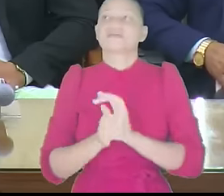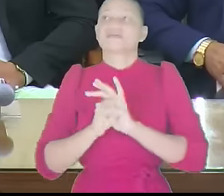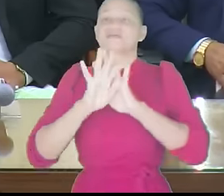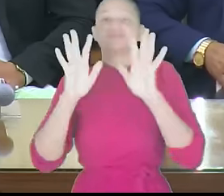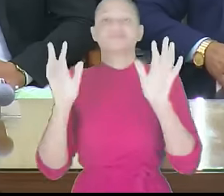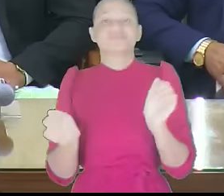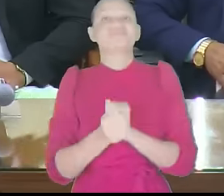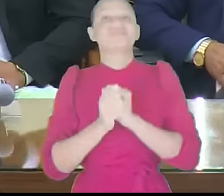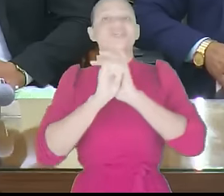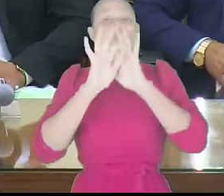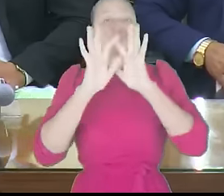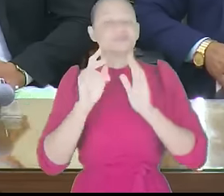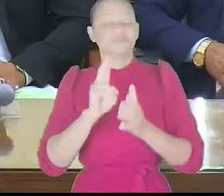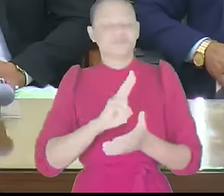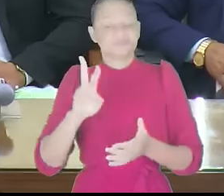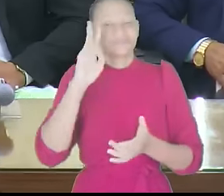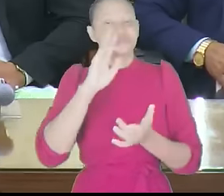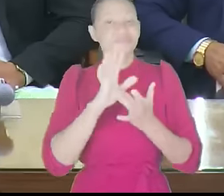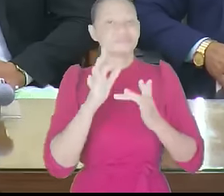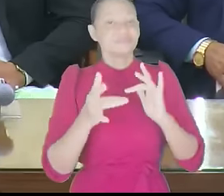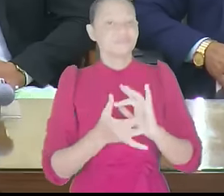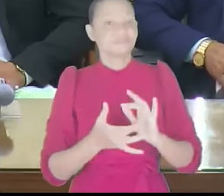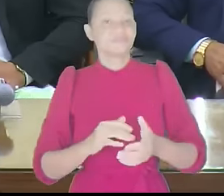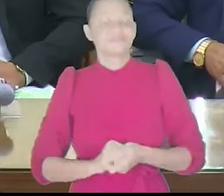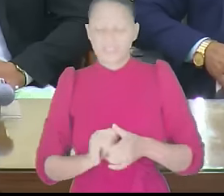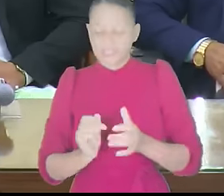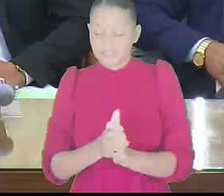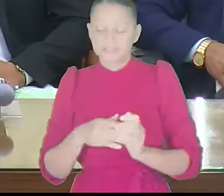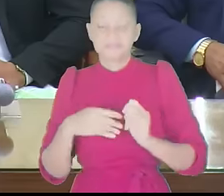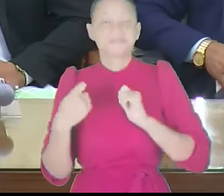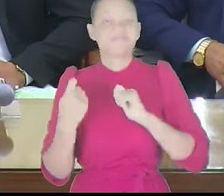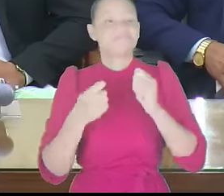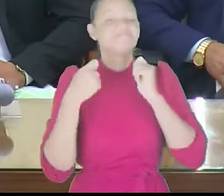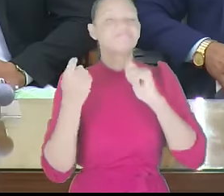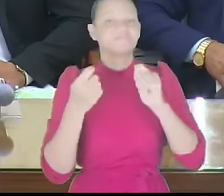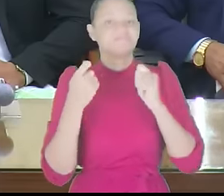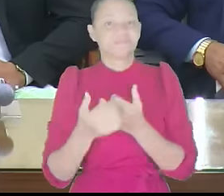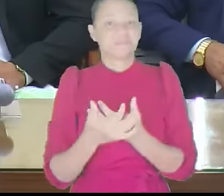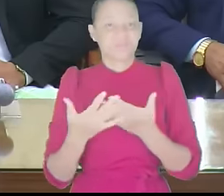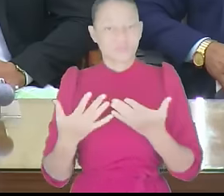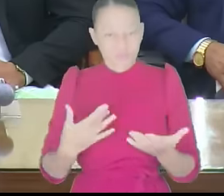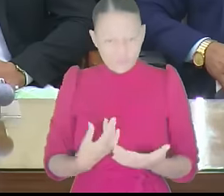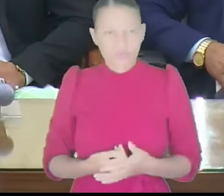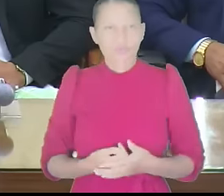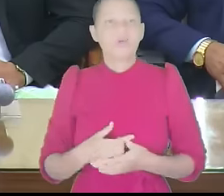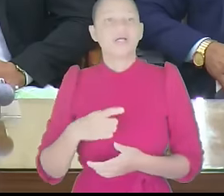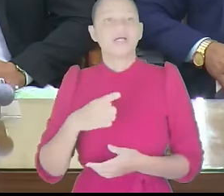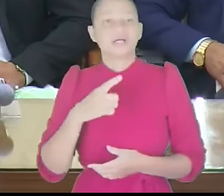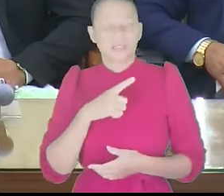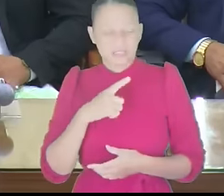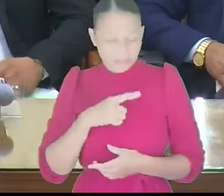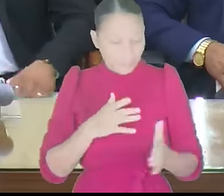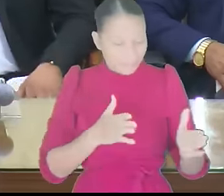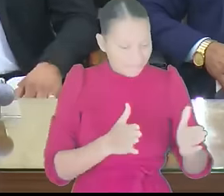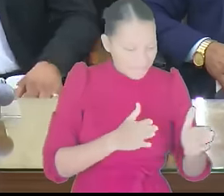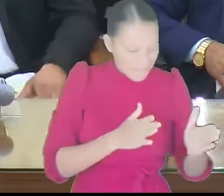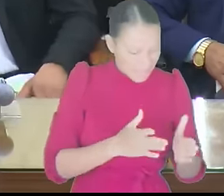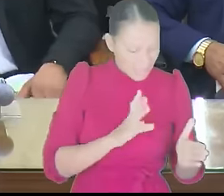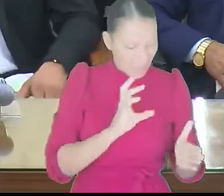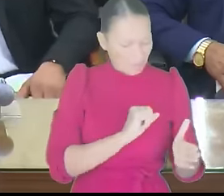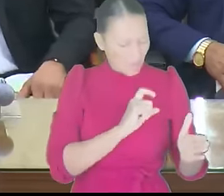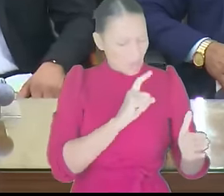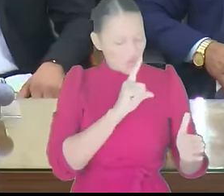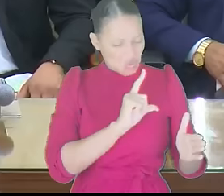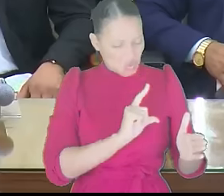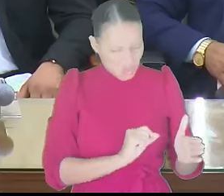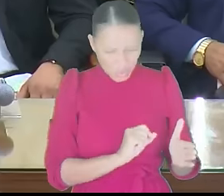ao nome de Jesus. Aleluia! Ele disse: eu estou no tempo que o amor esfria, eu estou no tempo que